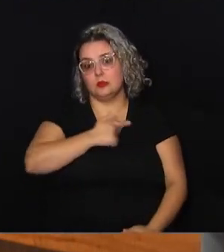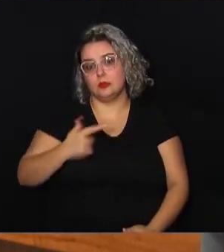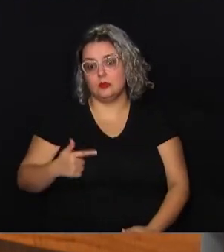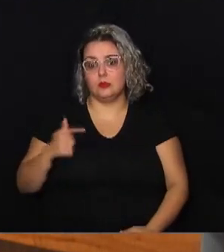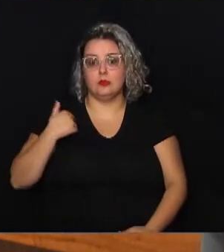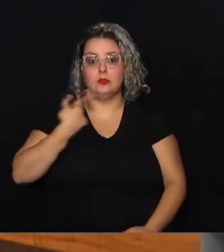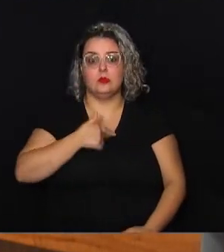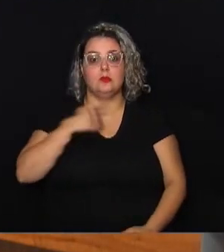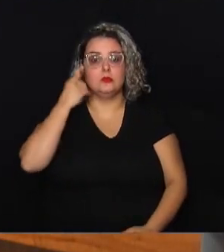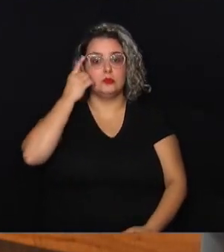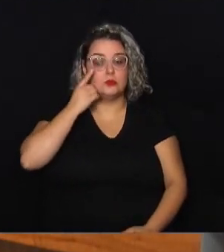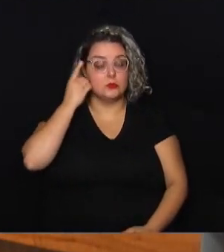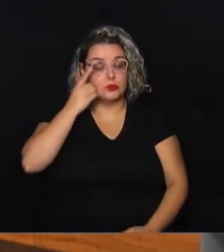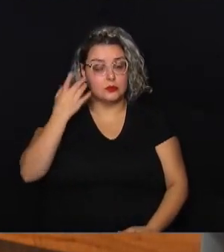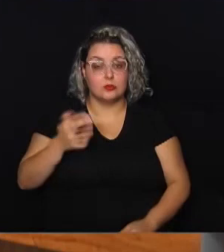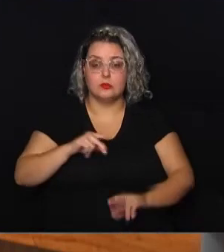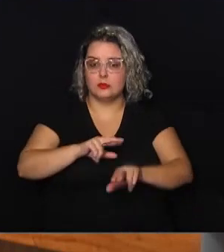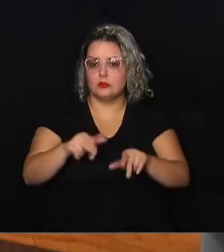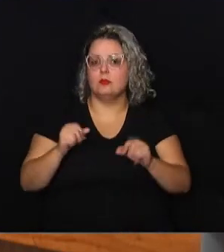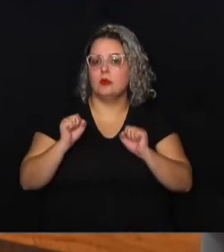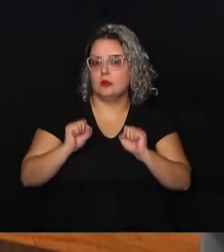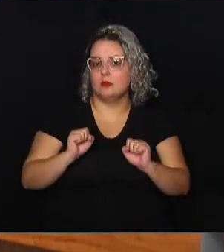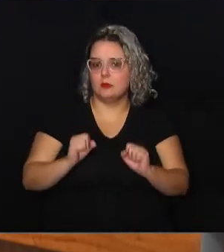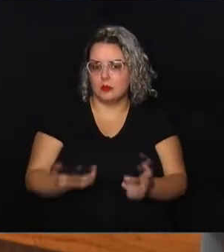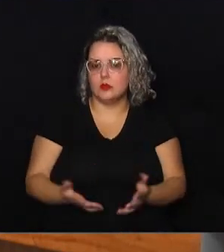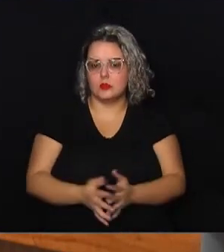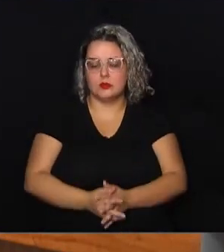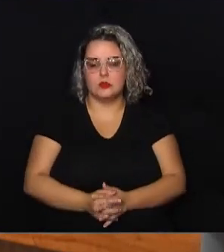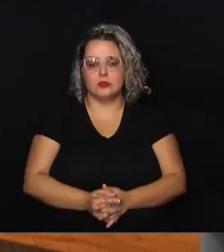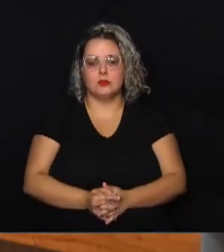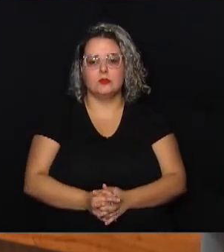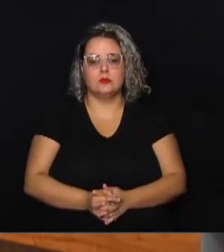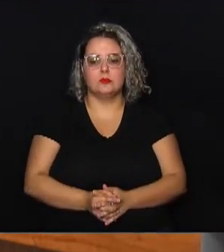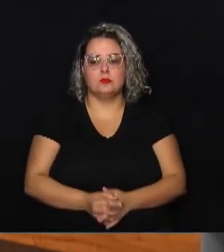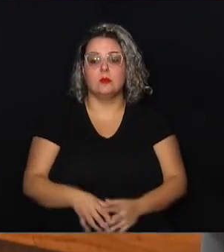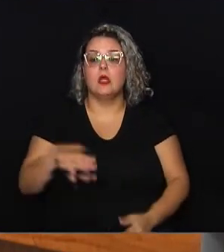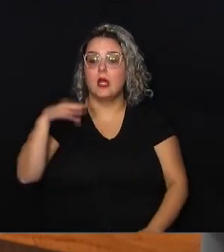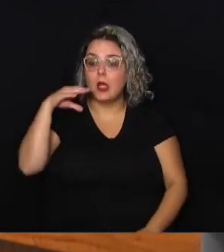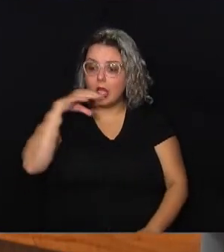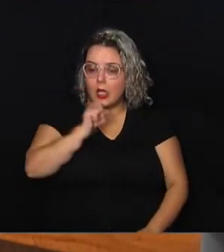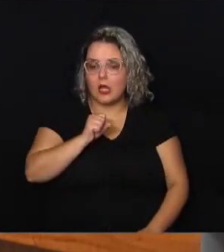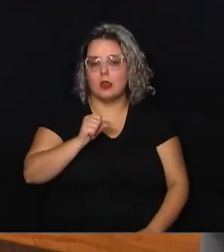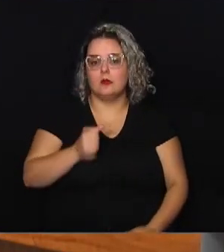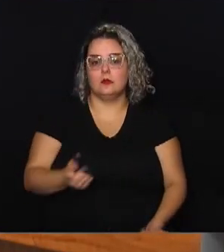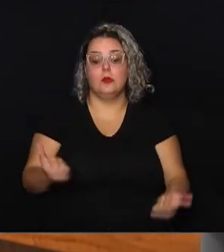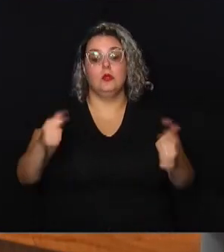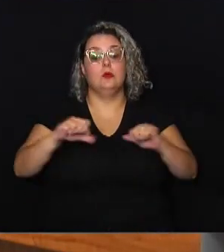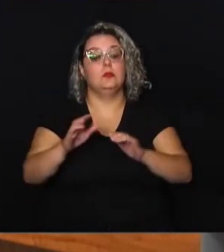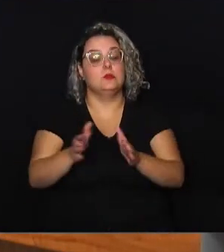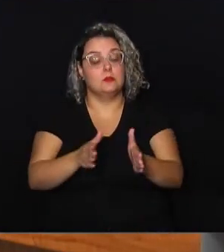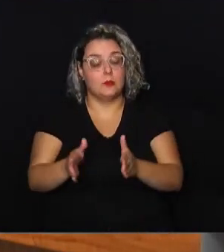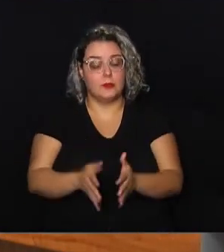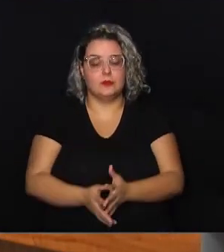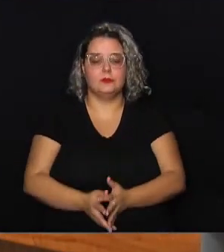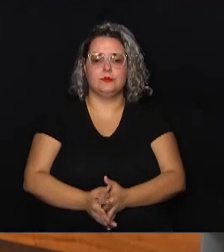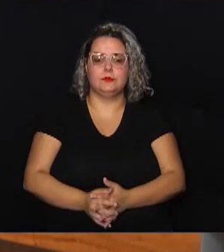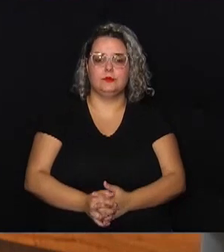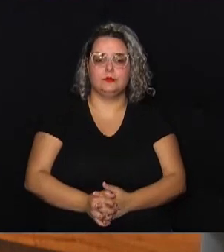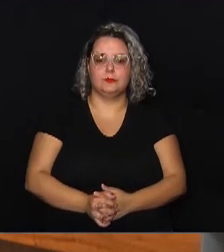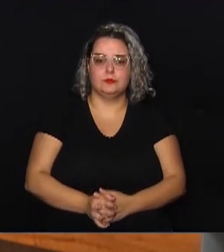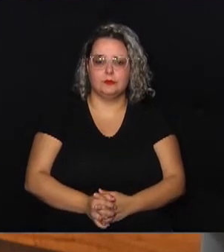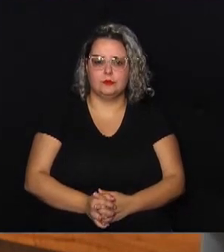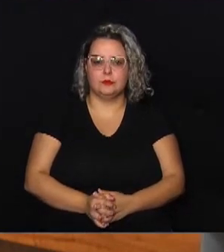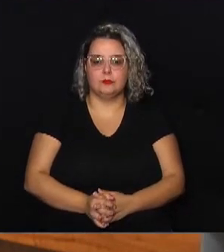nossos deputados, enfim, para que a gente possa sair mais rapidamente dessa situação. Eu